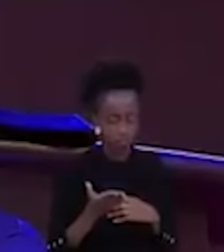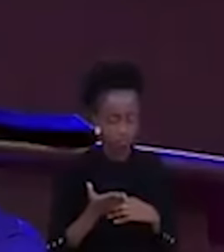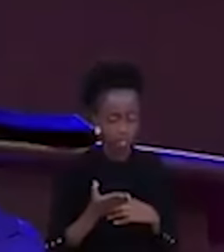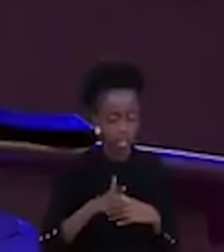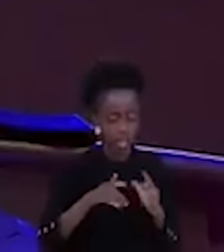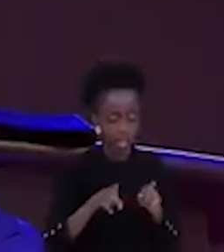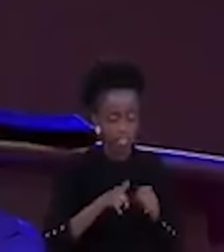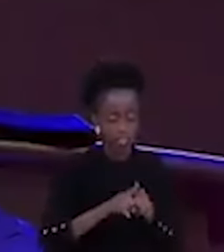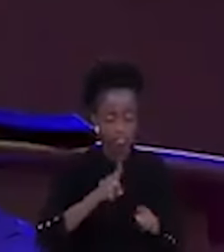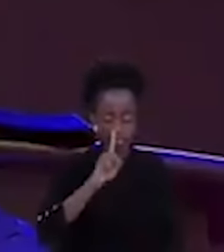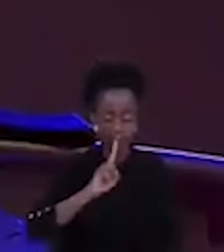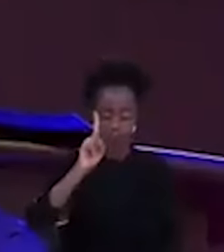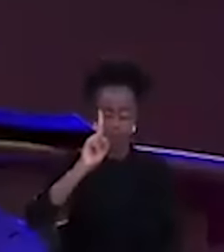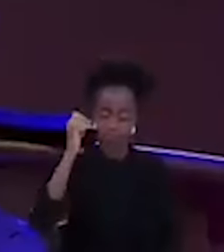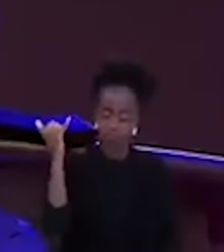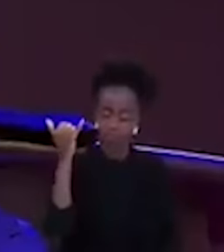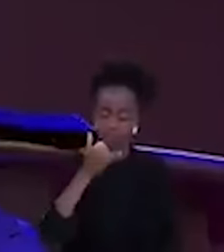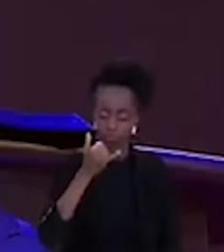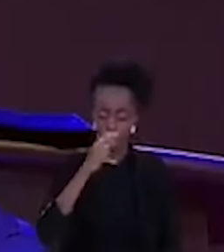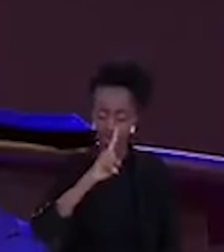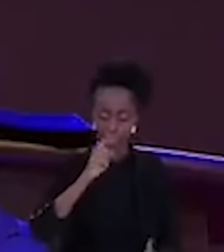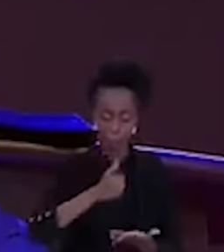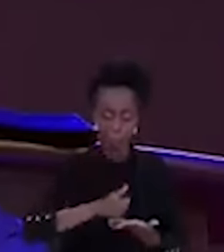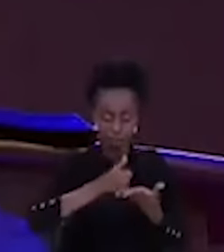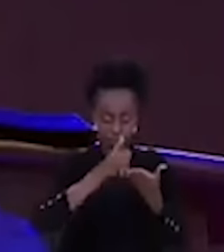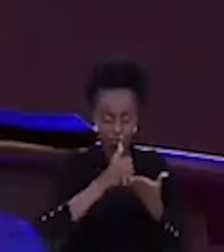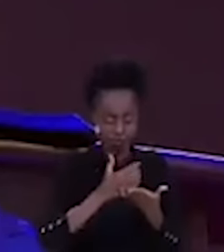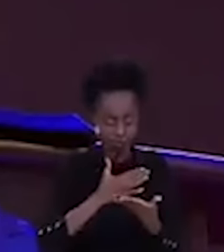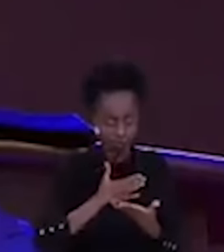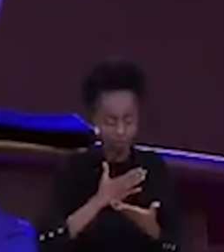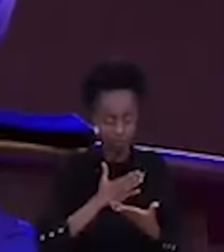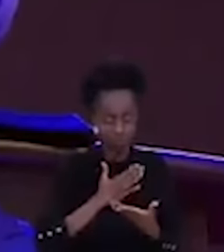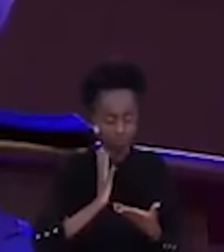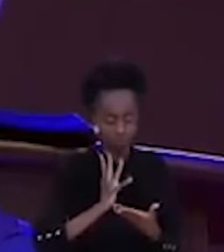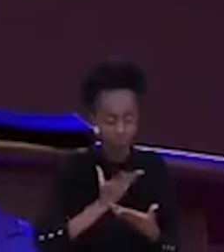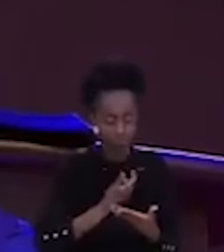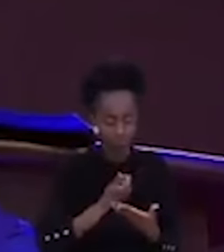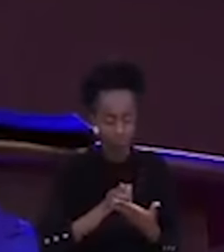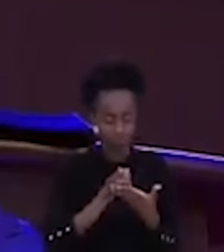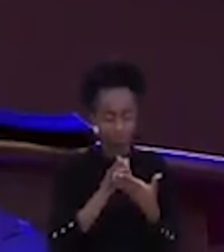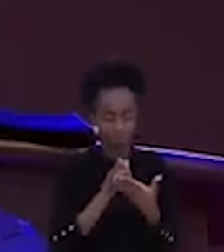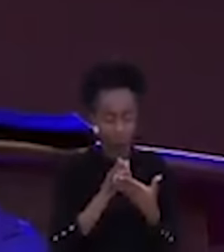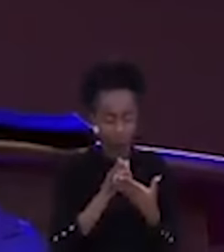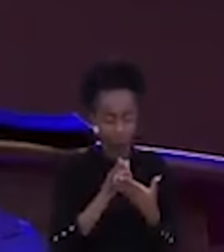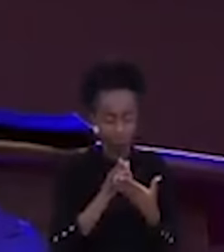o Senhor, o meu Redentor, o meu Salvador.